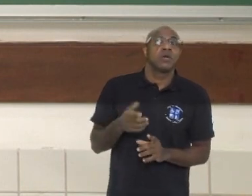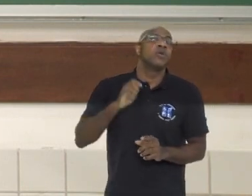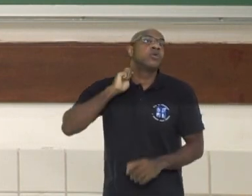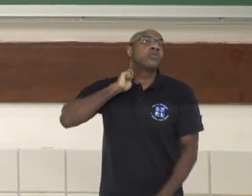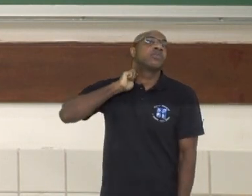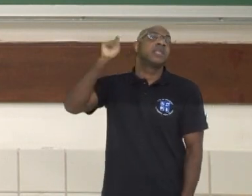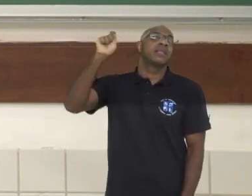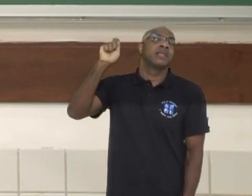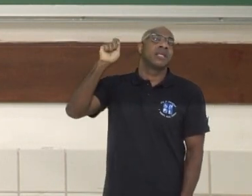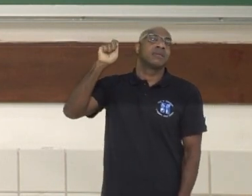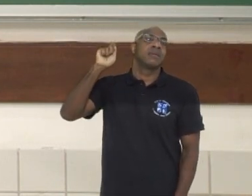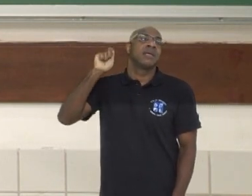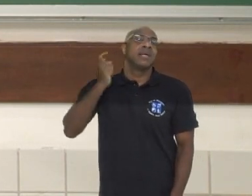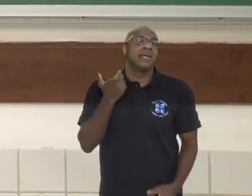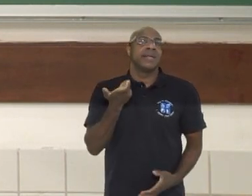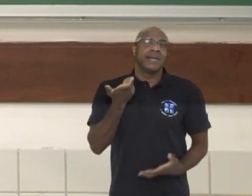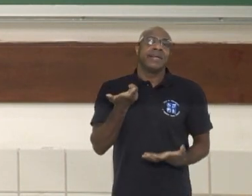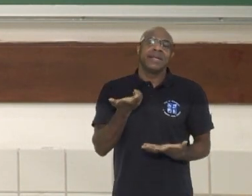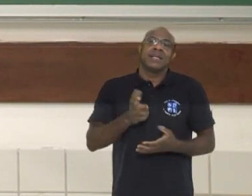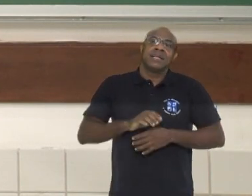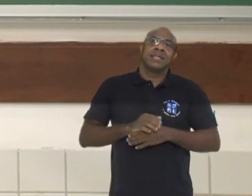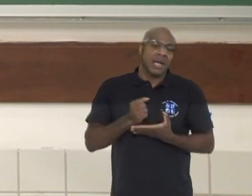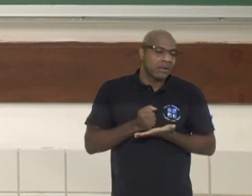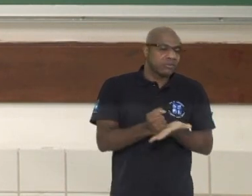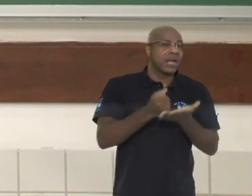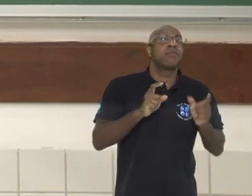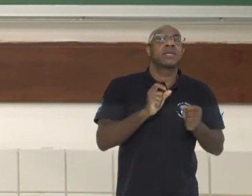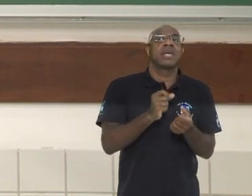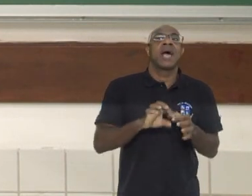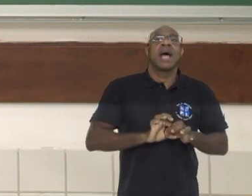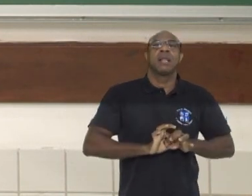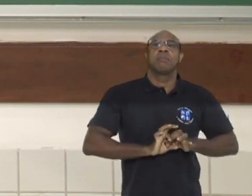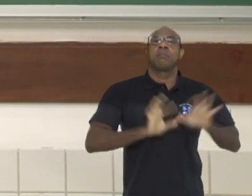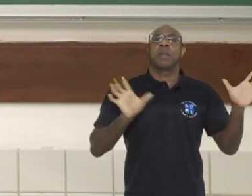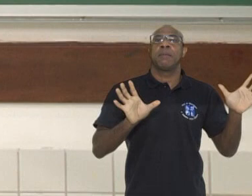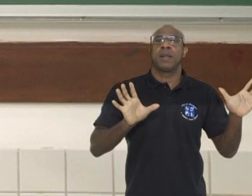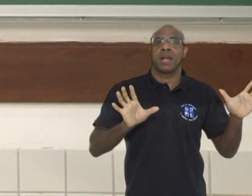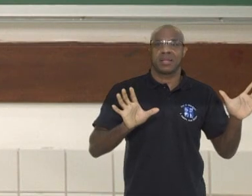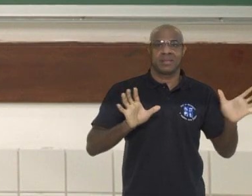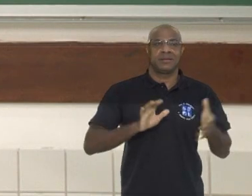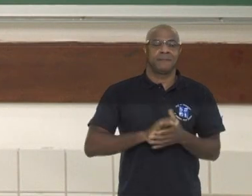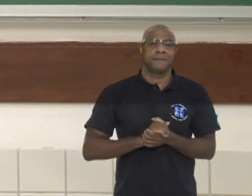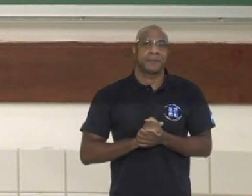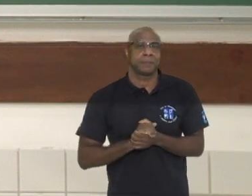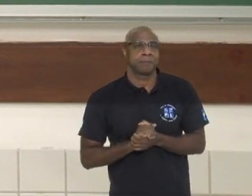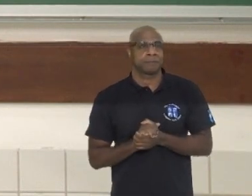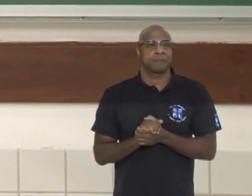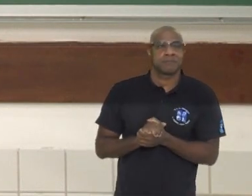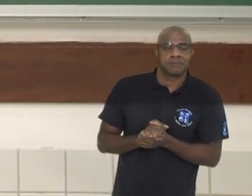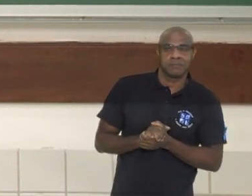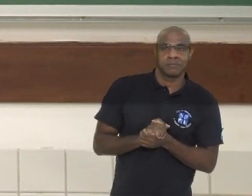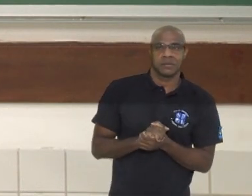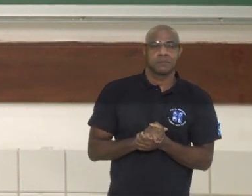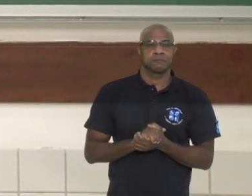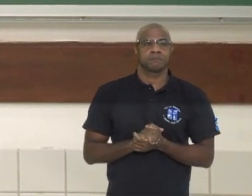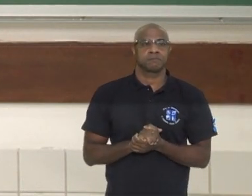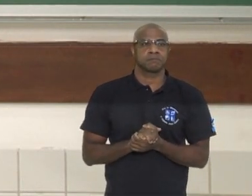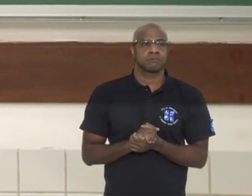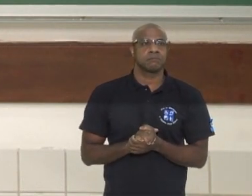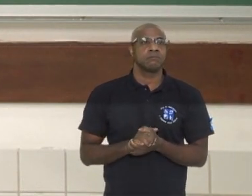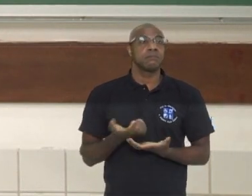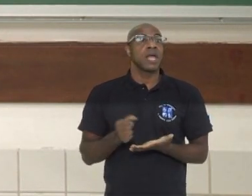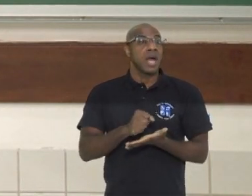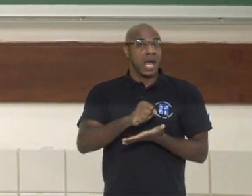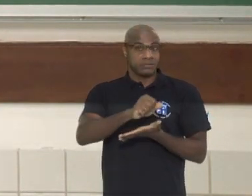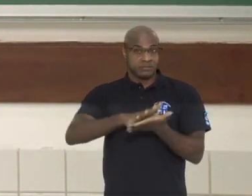liberdade, igual que era o objetivo daquele movimento, ainda que tardia, foi de fato condenado à forca. E a